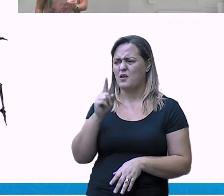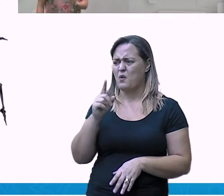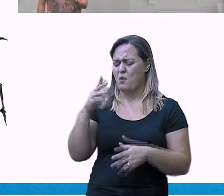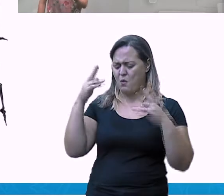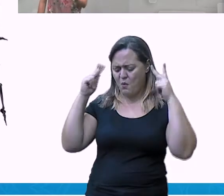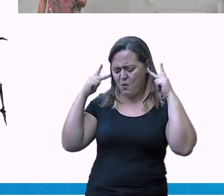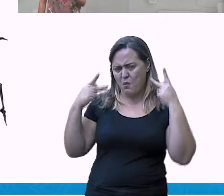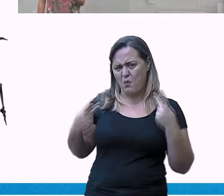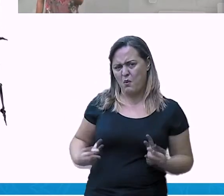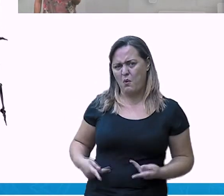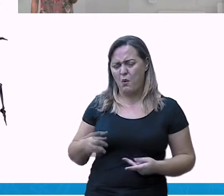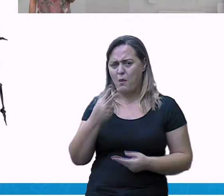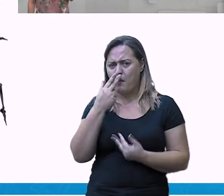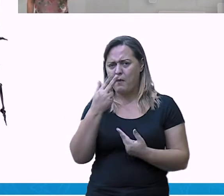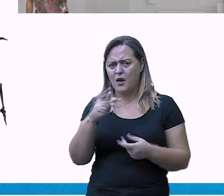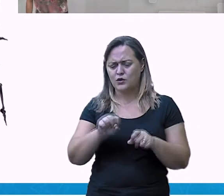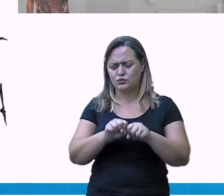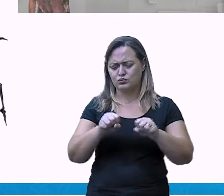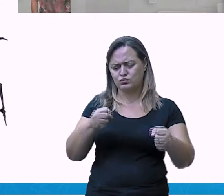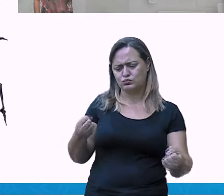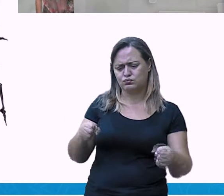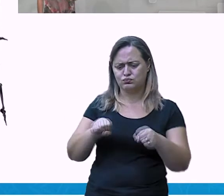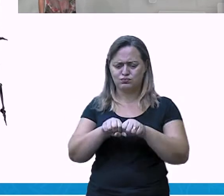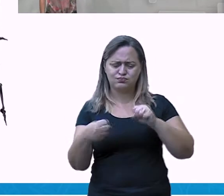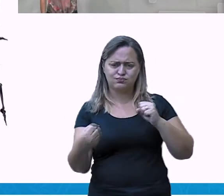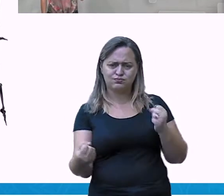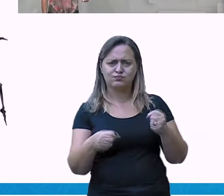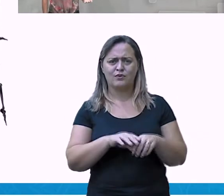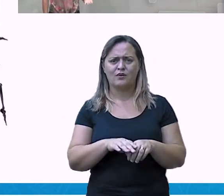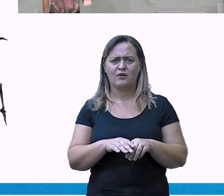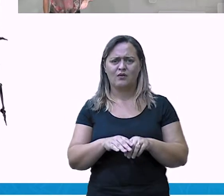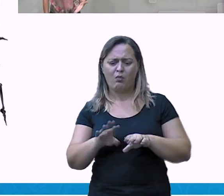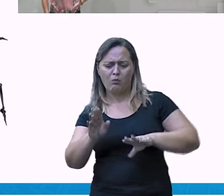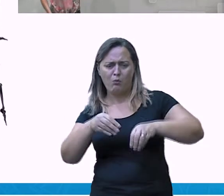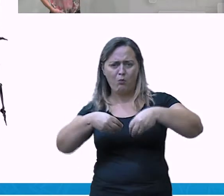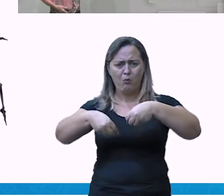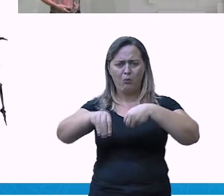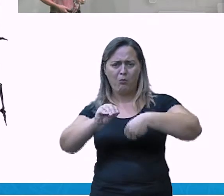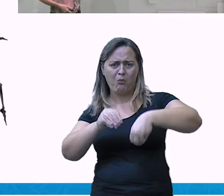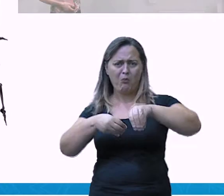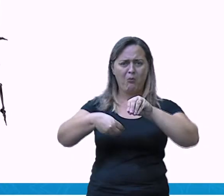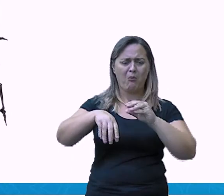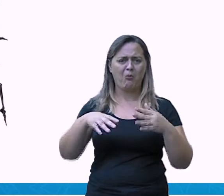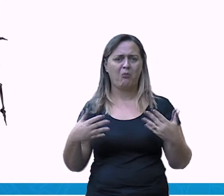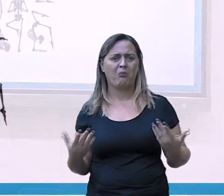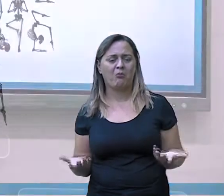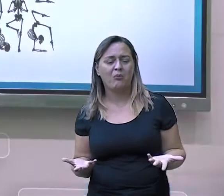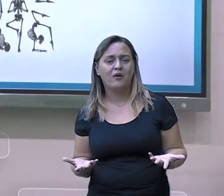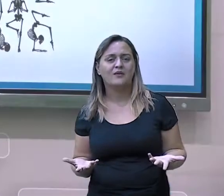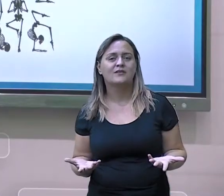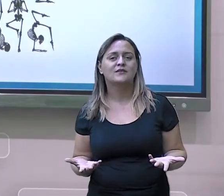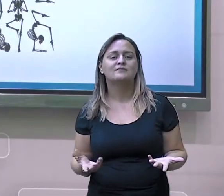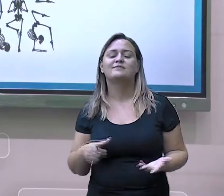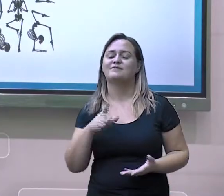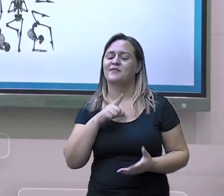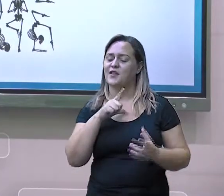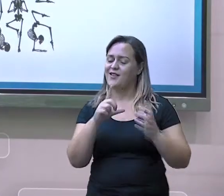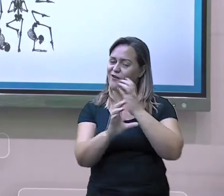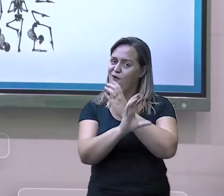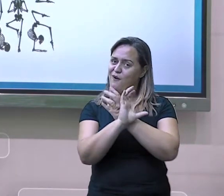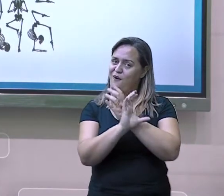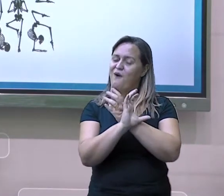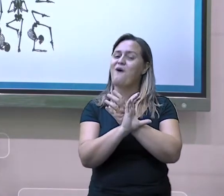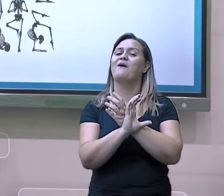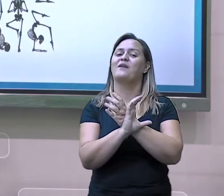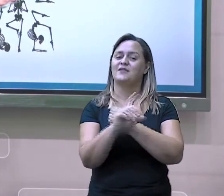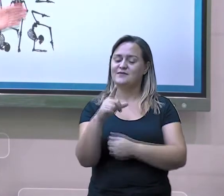elástico, mas não, tem osso, né? Tanto é que a nossa aula é sistema esquelético.